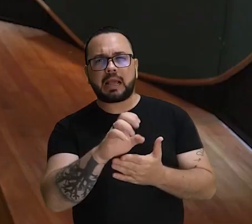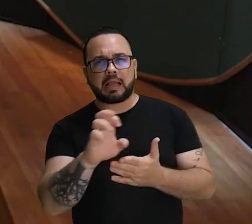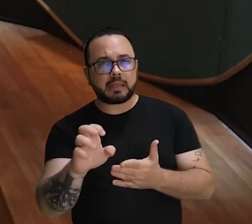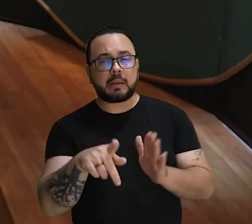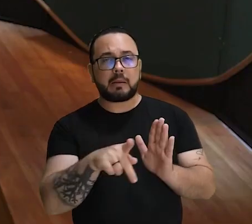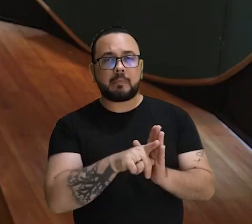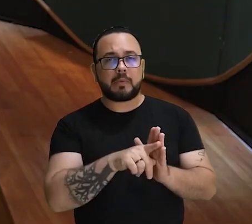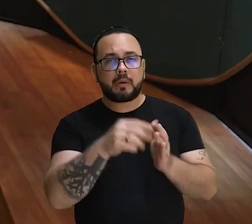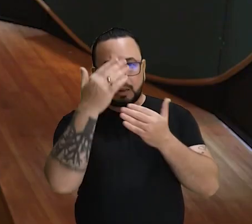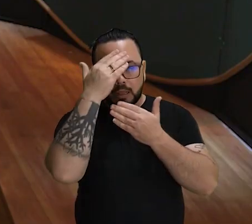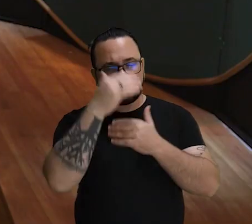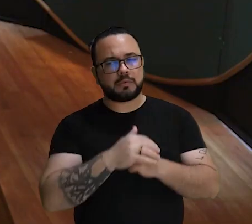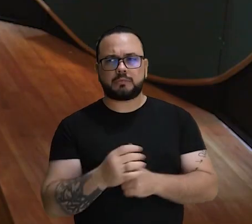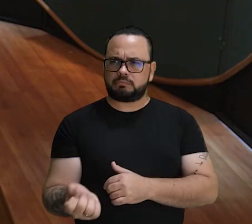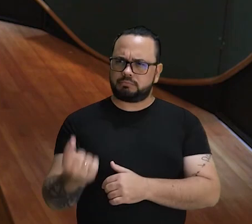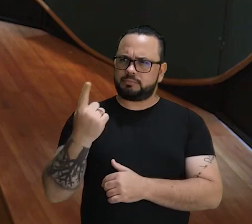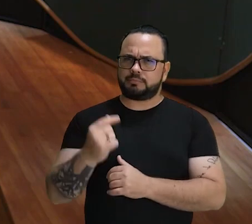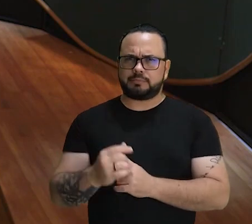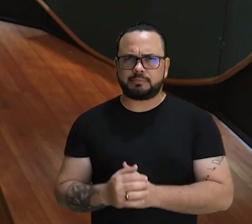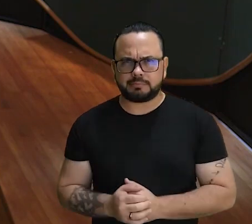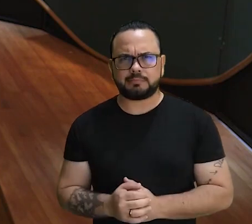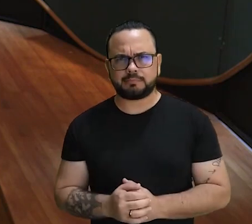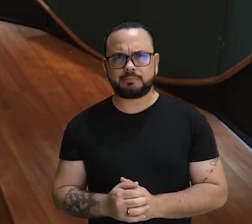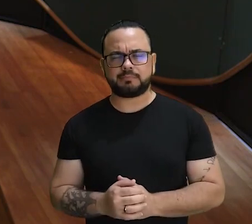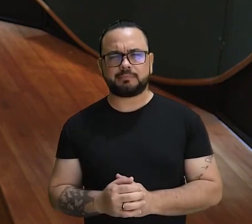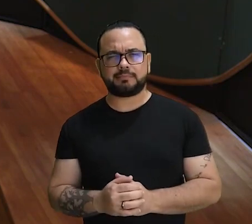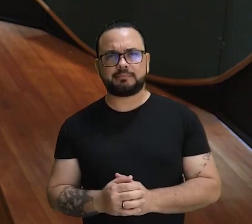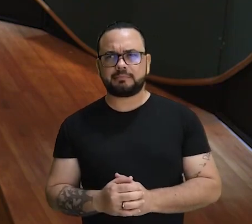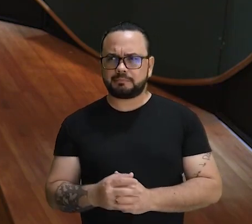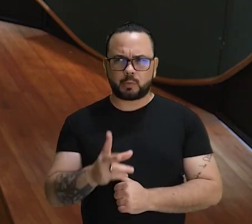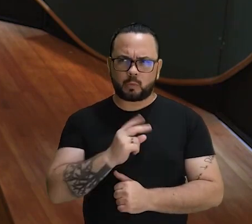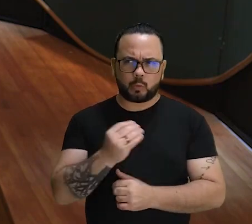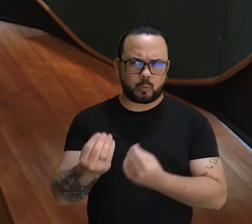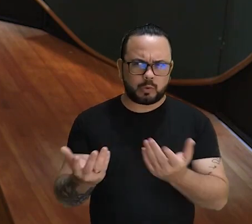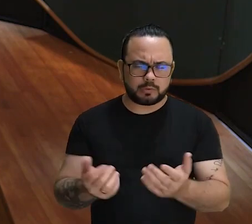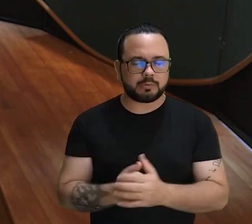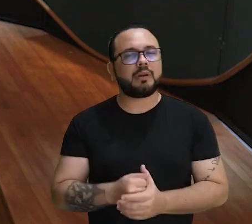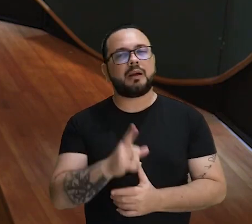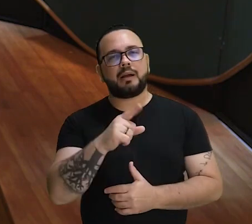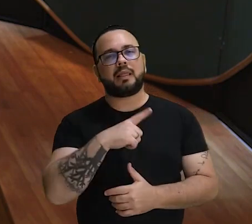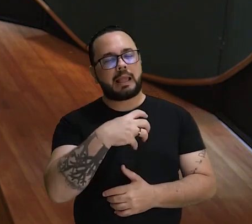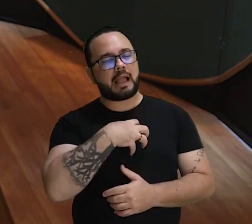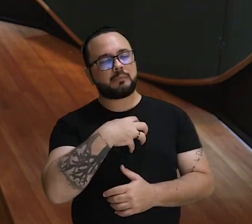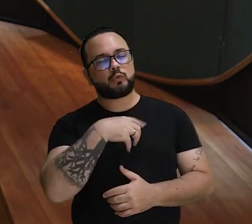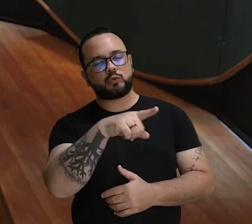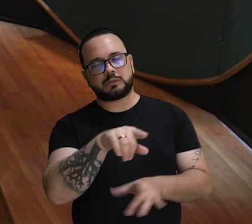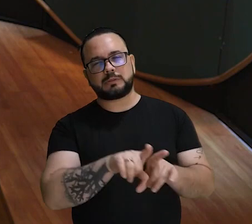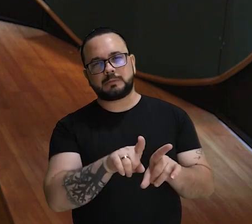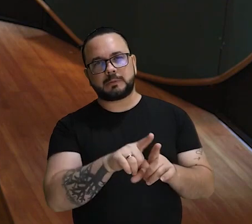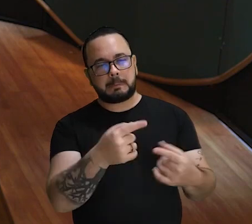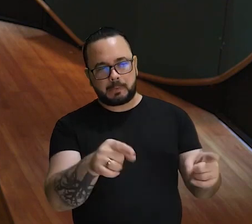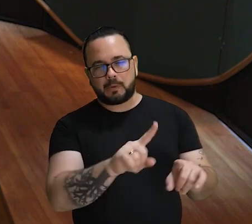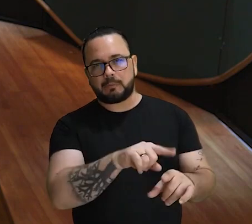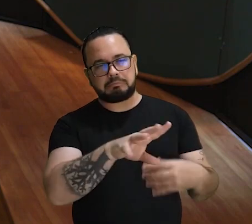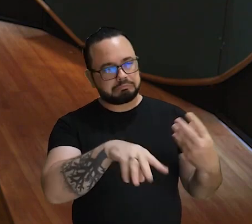Tipo assim... Inusitado! No mínimo! Oi! É, mas tá tudo ali, né? A Bahia tá ali, então não sei o